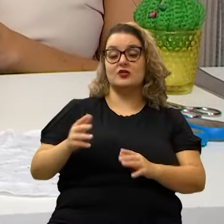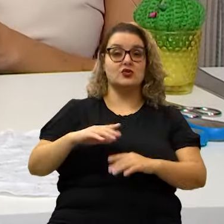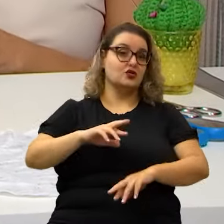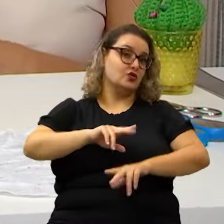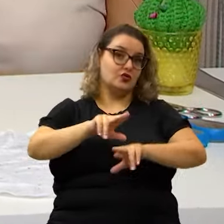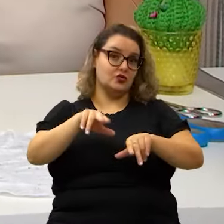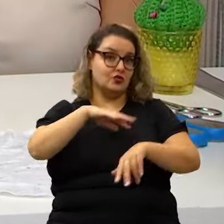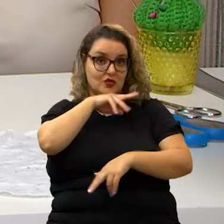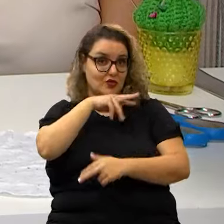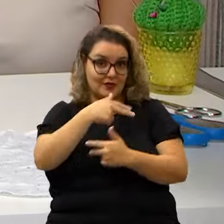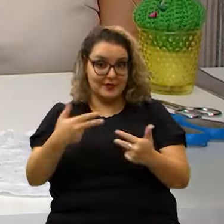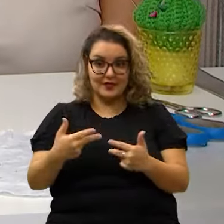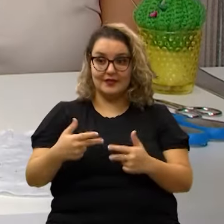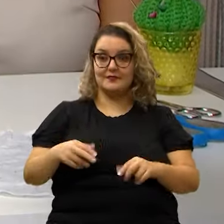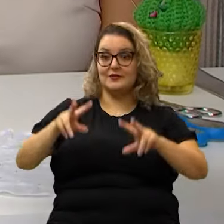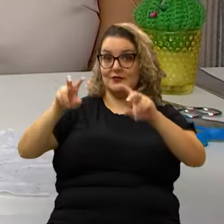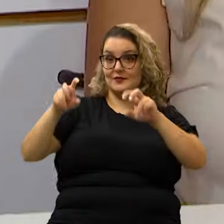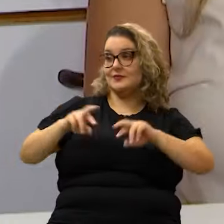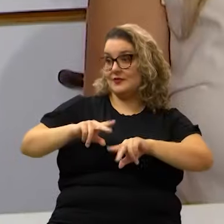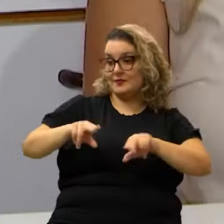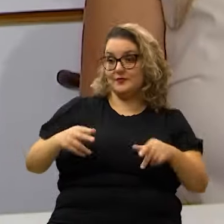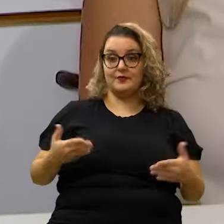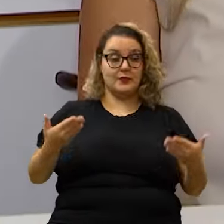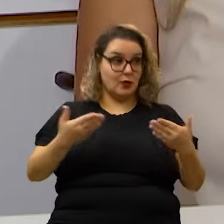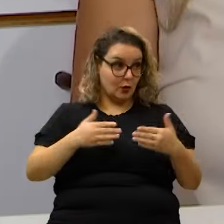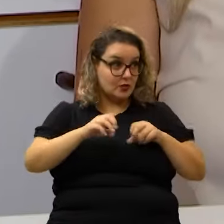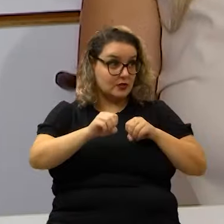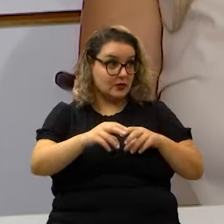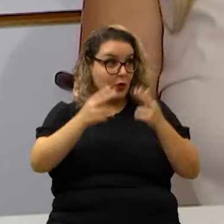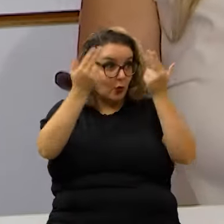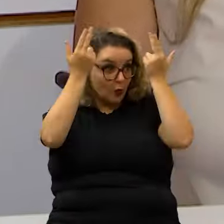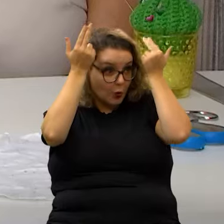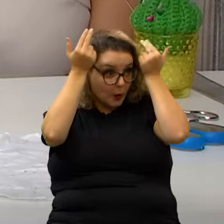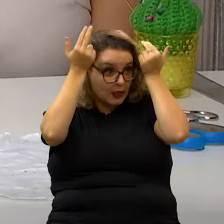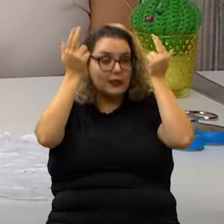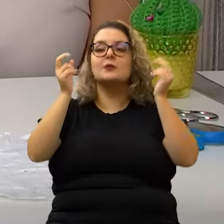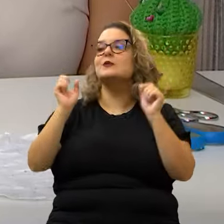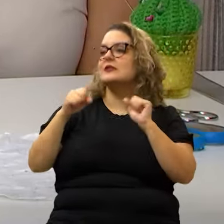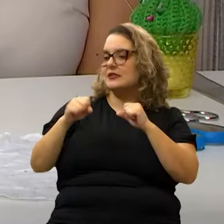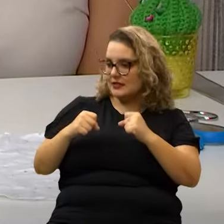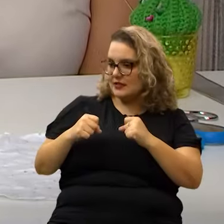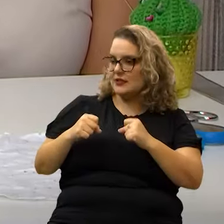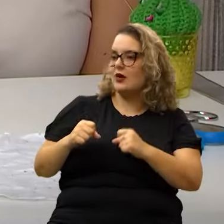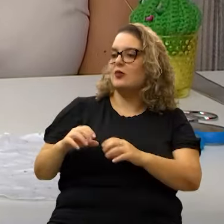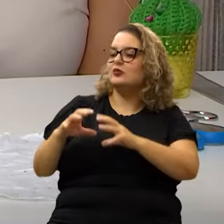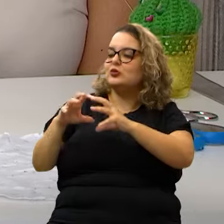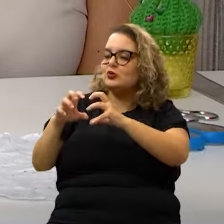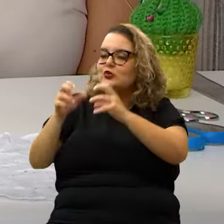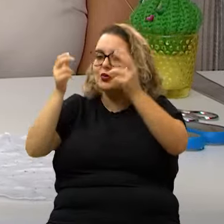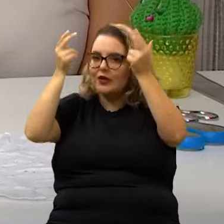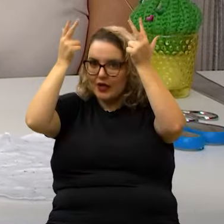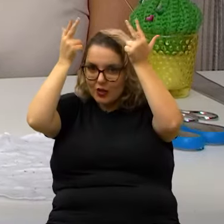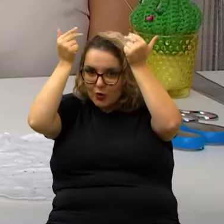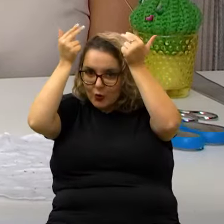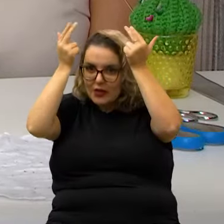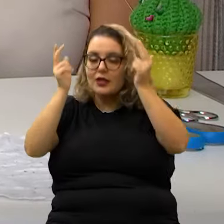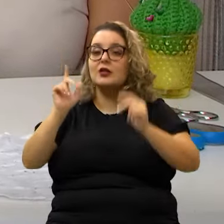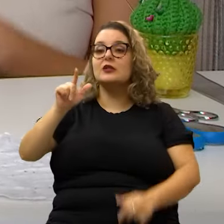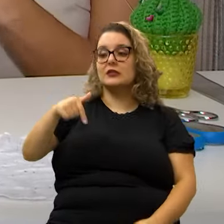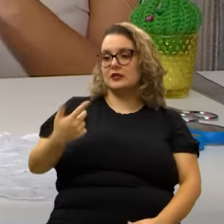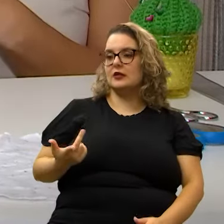de bichinhos, né, com uma diversidade grande de temas. E hoje você vai ensinar um coelho. Isso, hoje nós vamos fazer o bichinho de pelúcia no formato